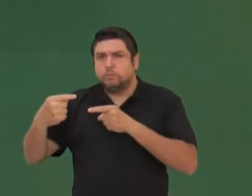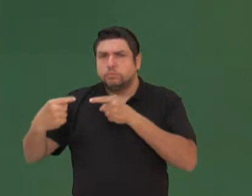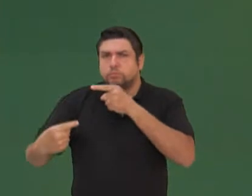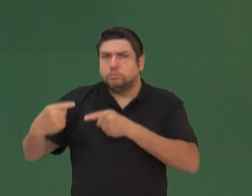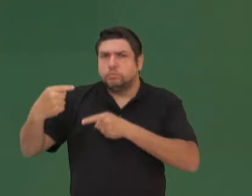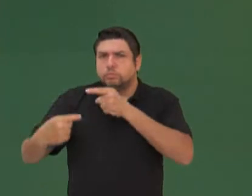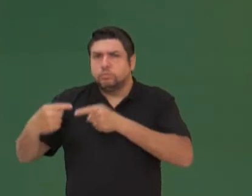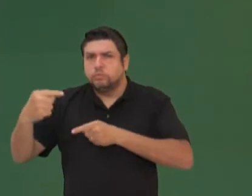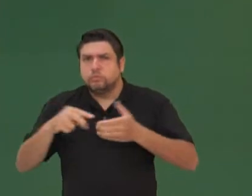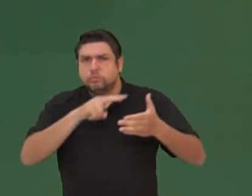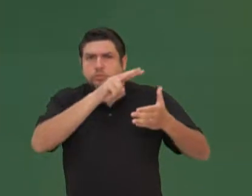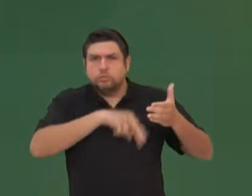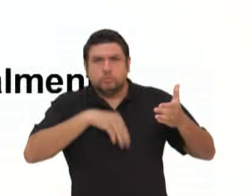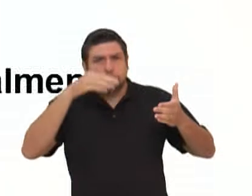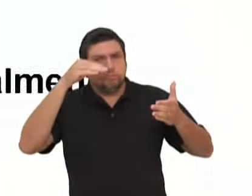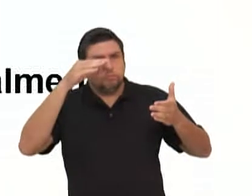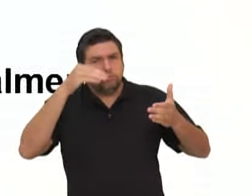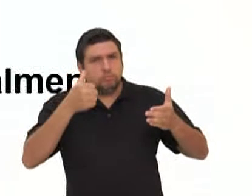no decorrer da nossa aula.